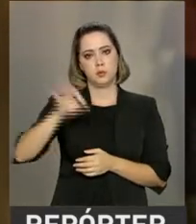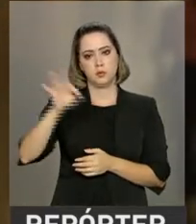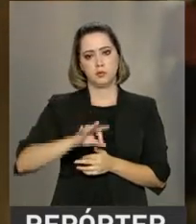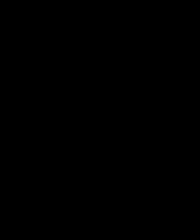100%